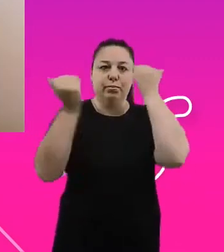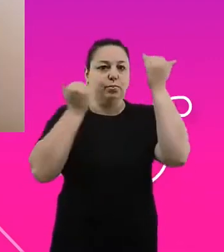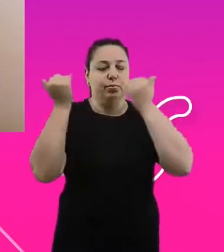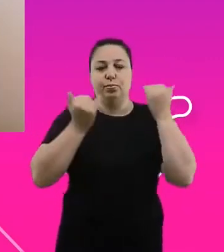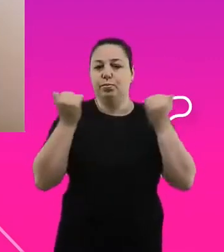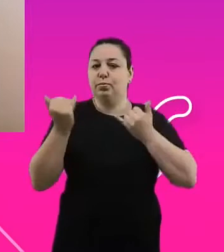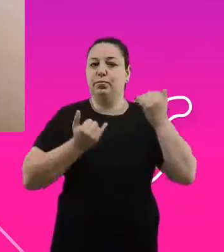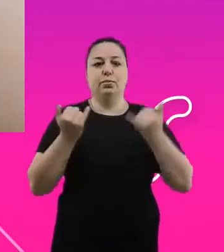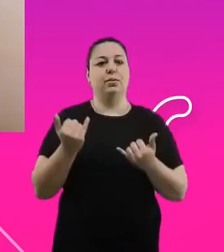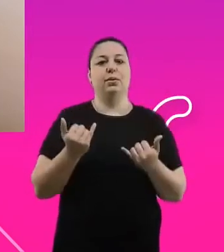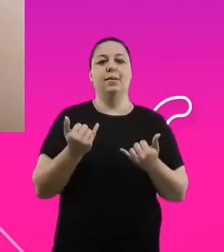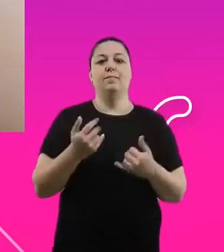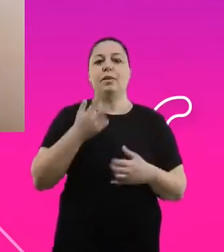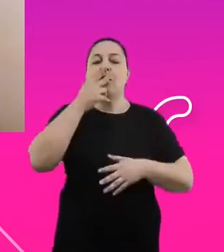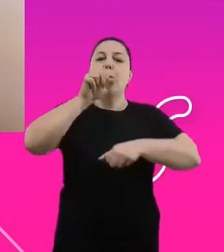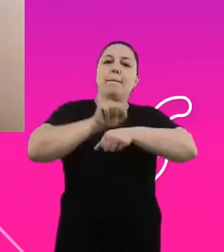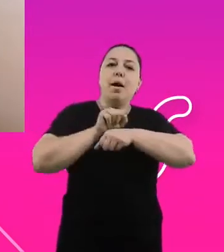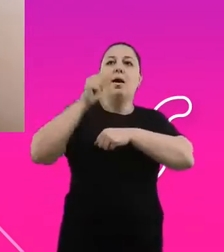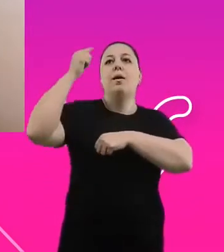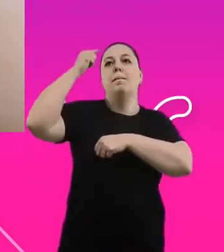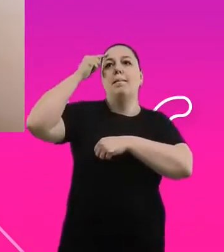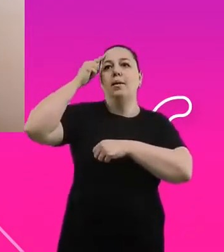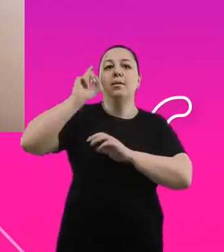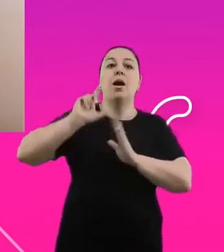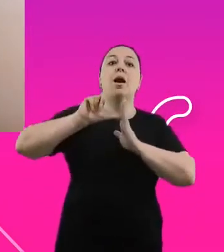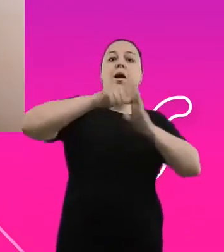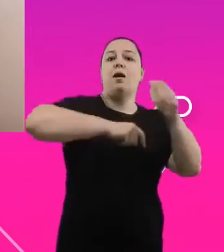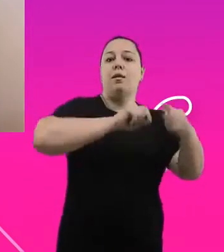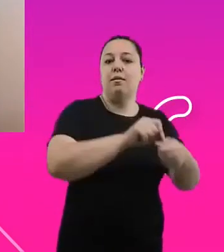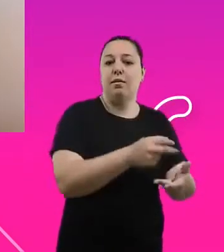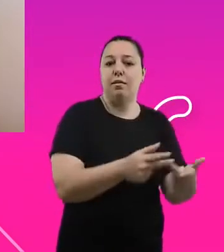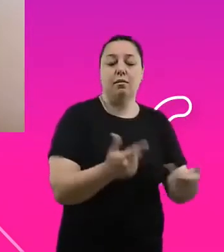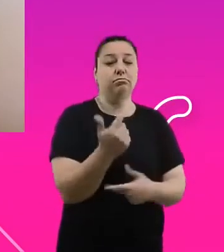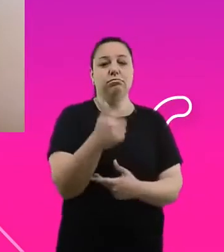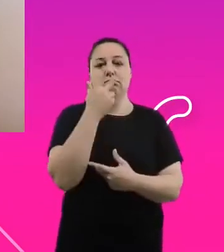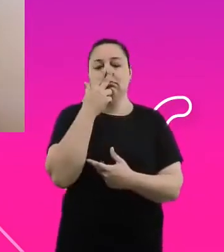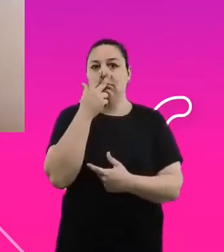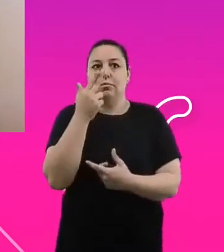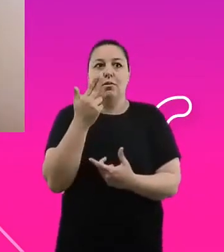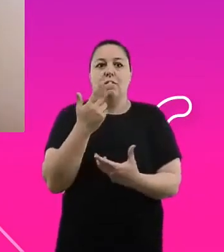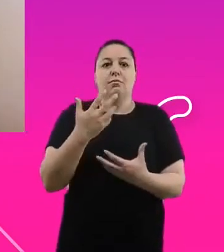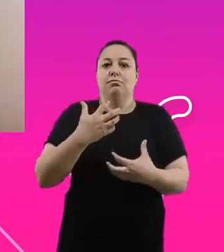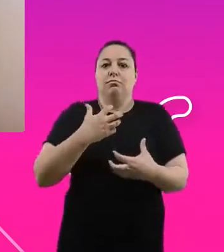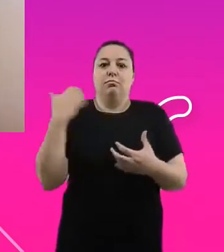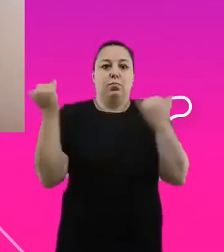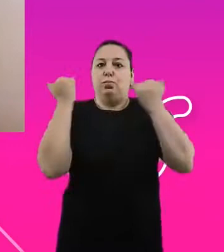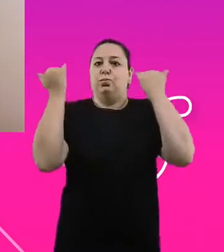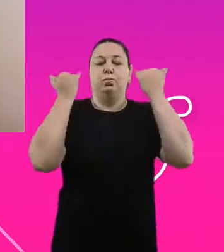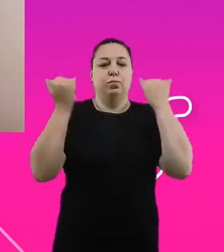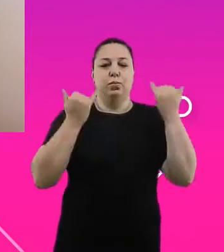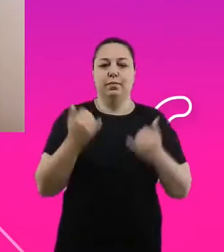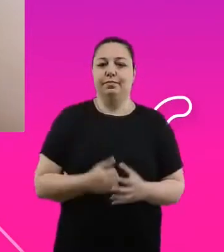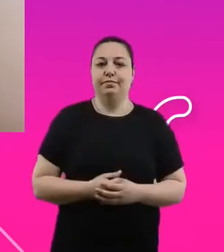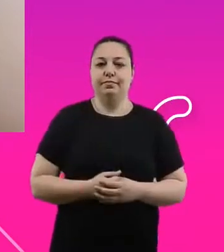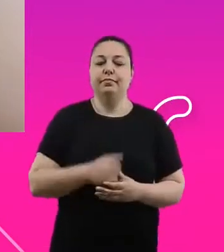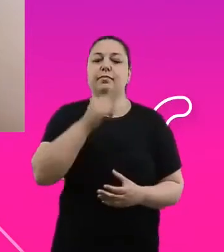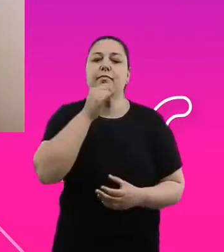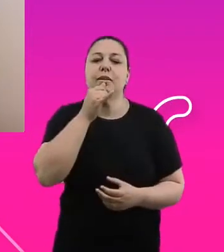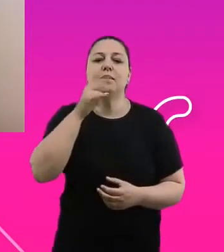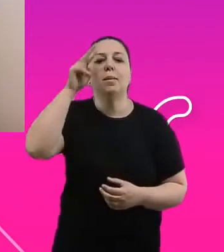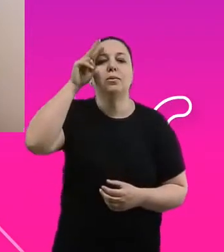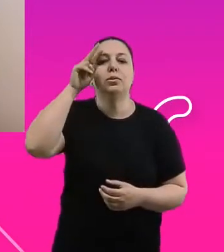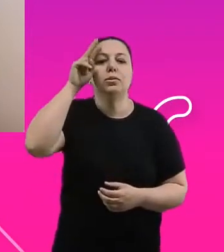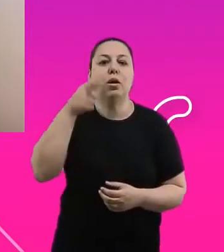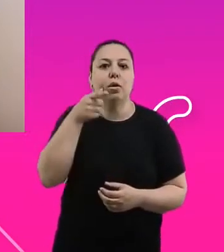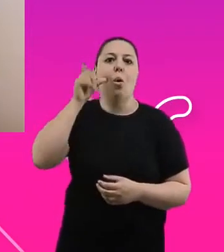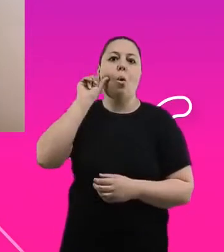é o que eu falei até antes aqui. Então, acontece alguma história muito absurda, tipo a história de ontem da Mariana Ferrer, a